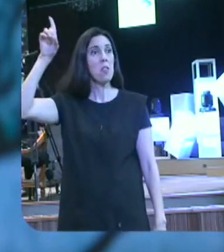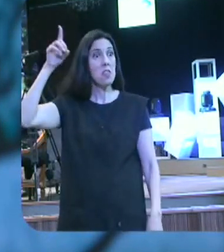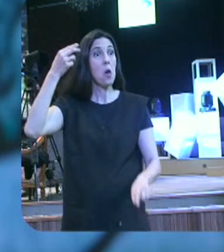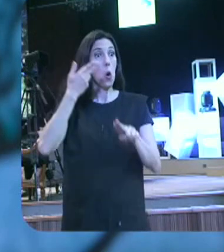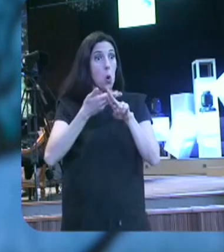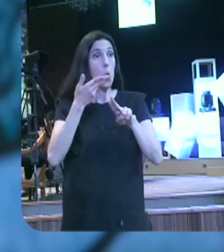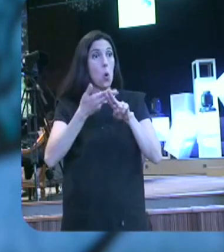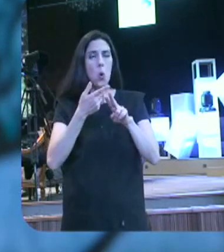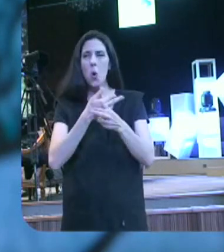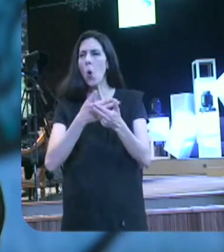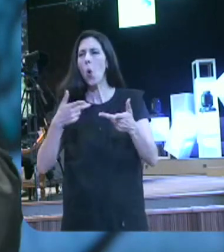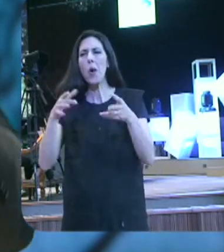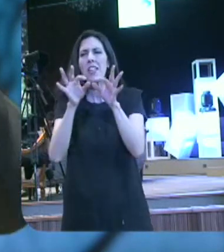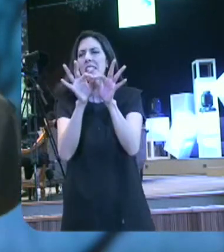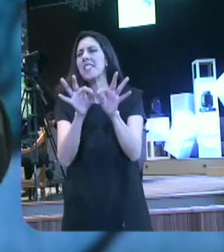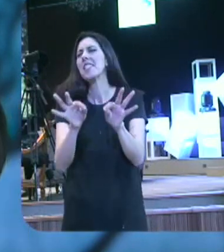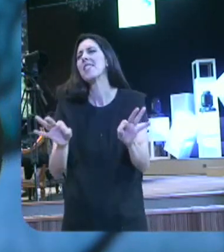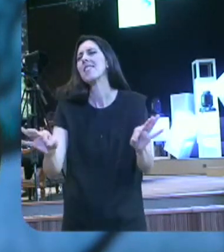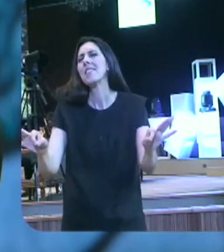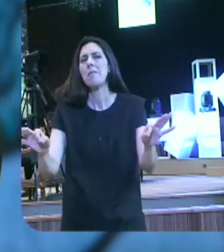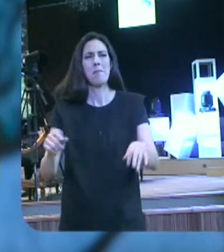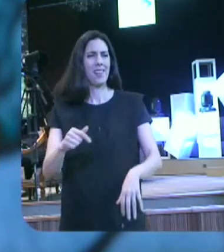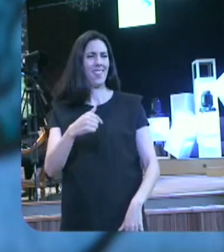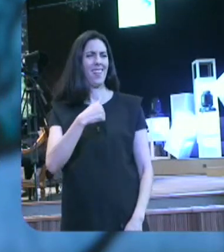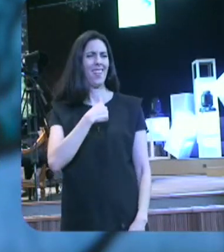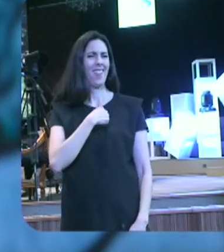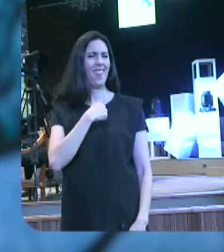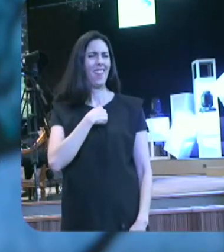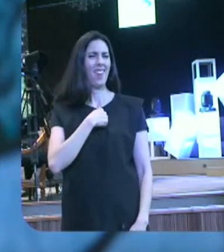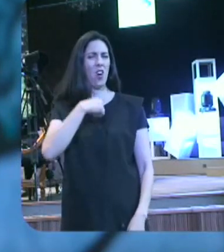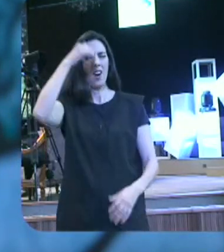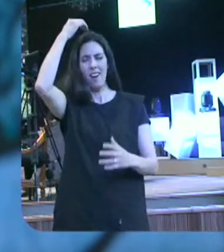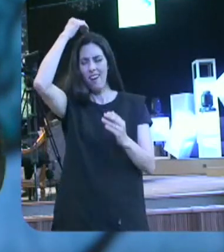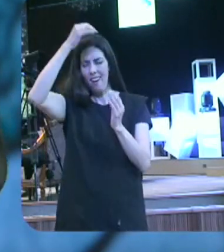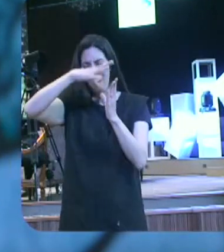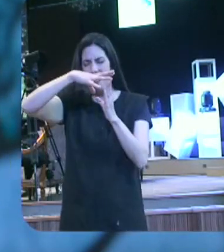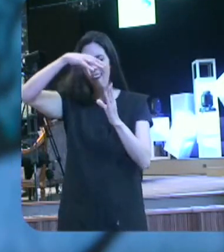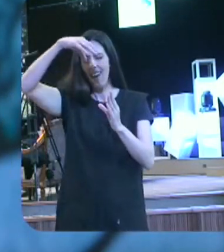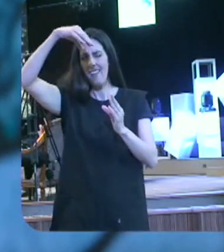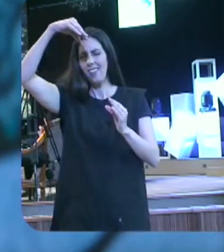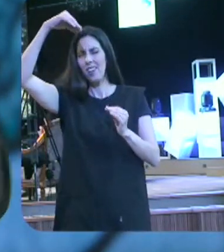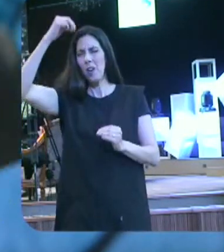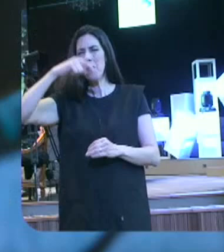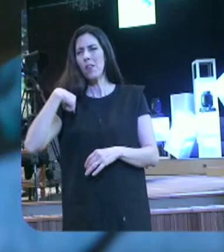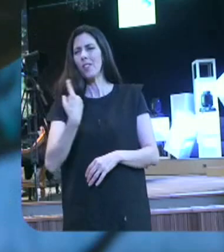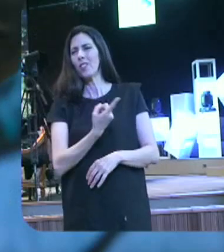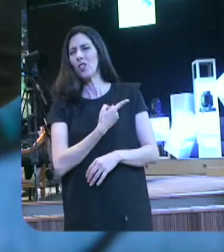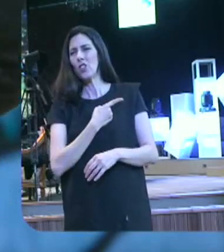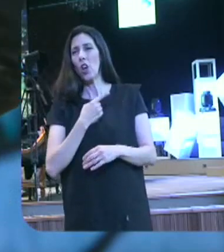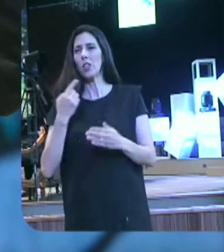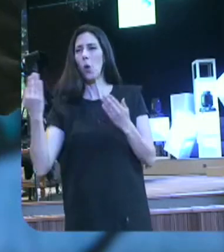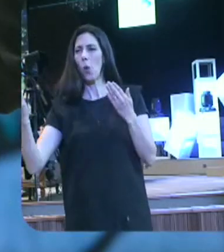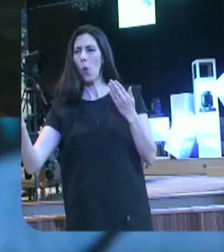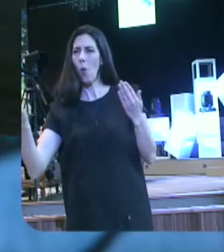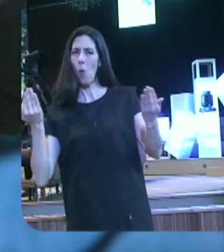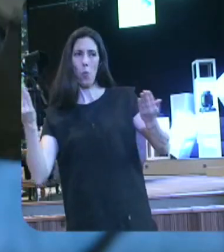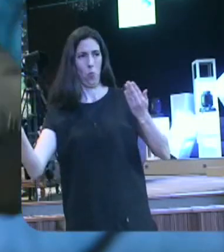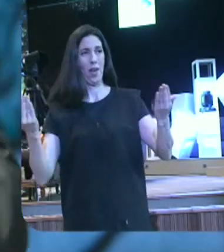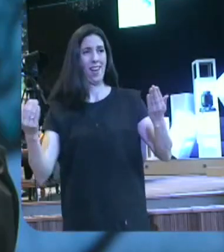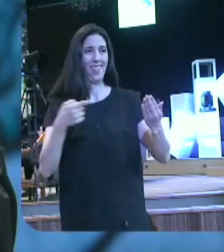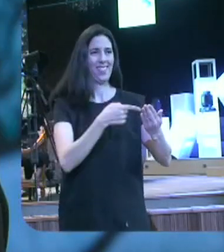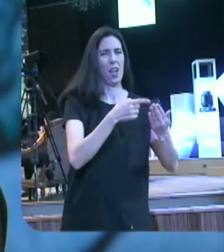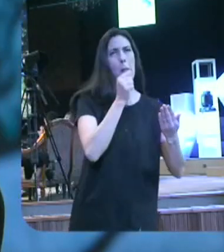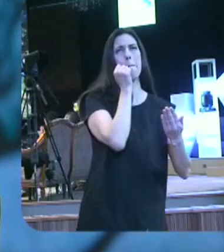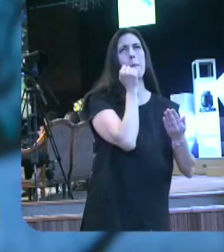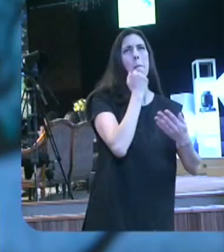usa, coisas que se identificam com a nossa alma. Esse é um dos textos, se você ler lá o começo